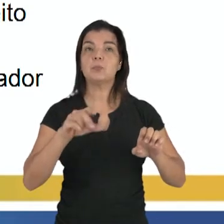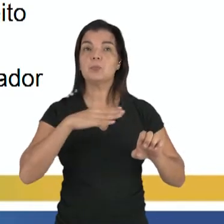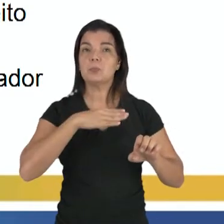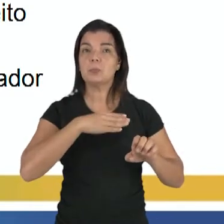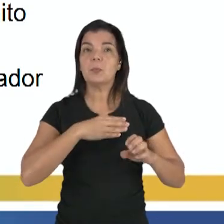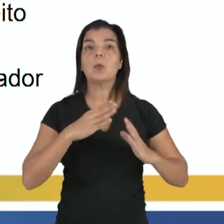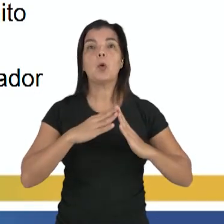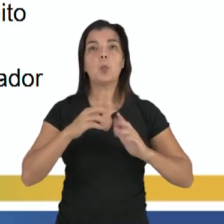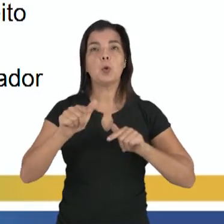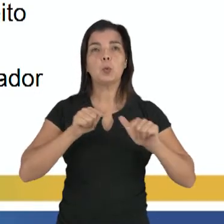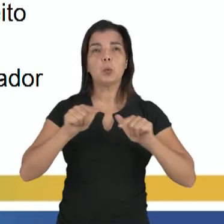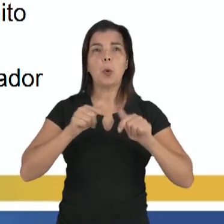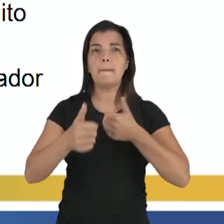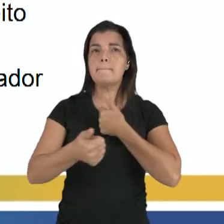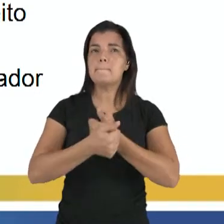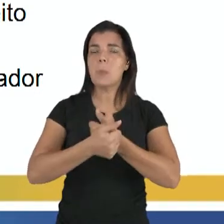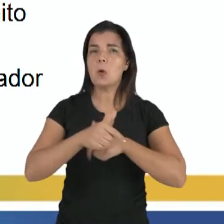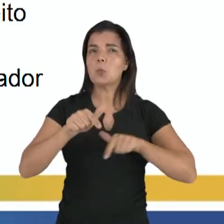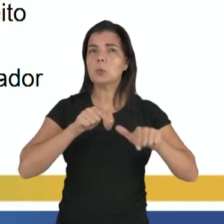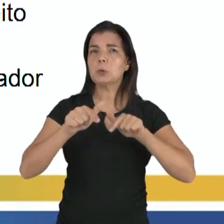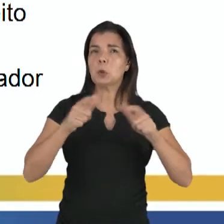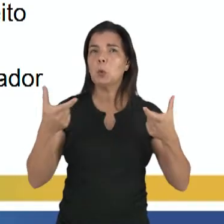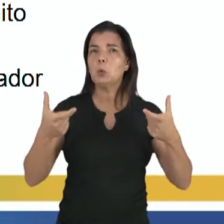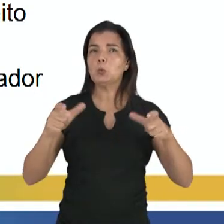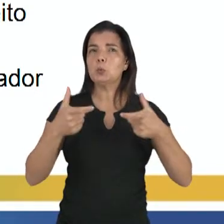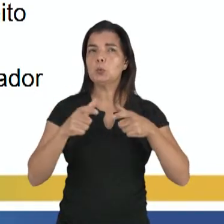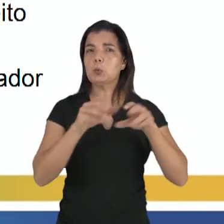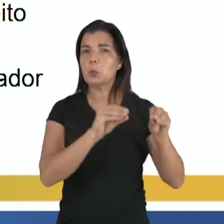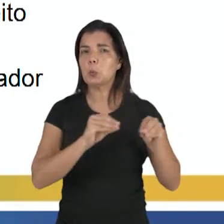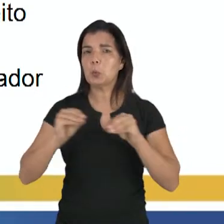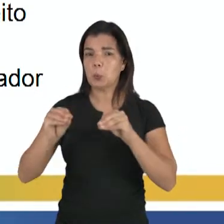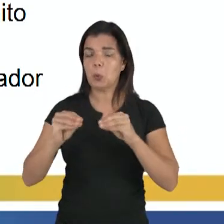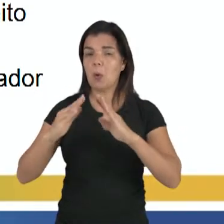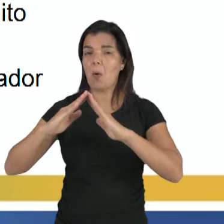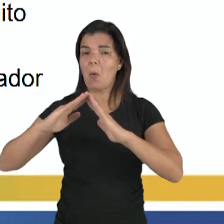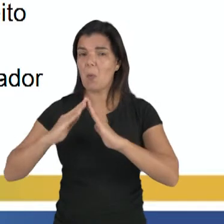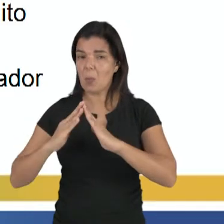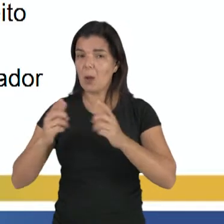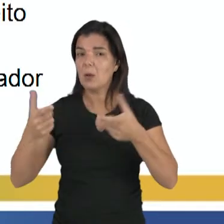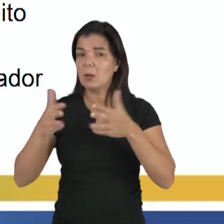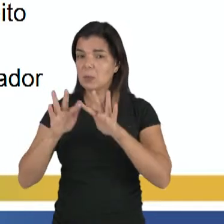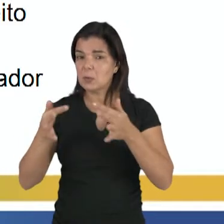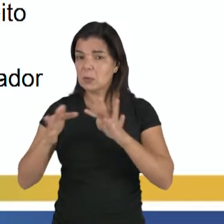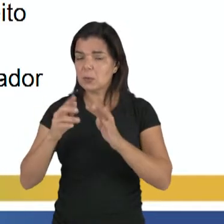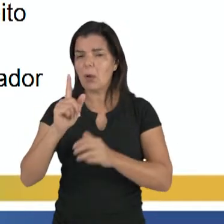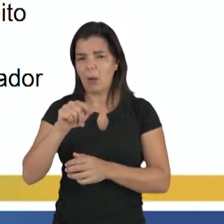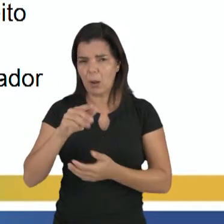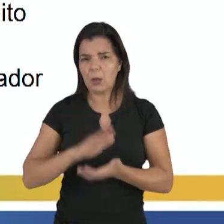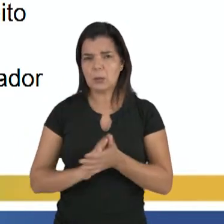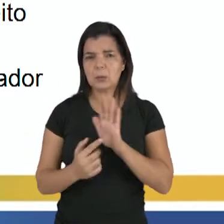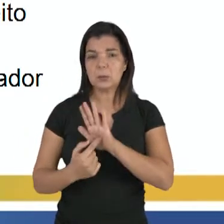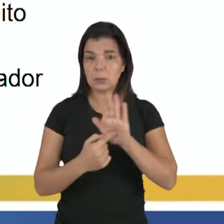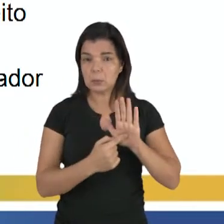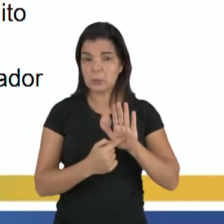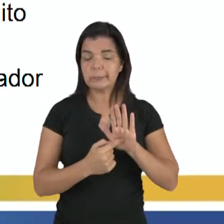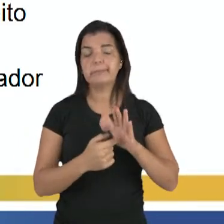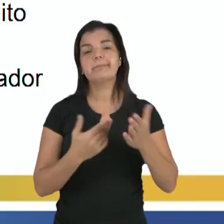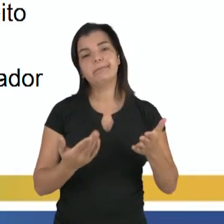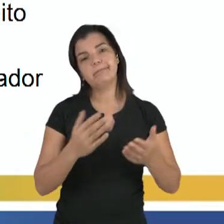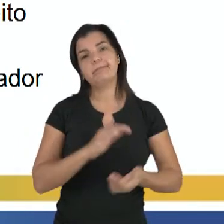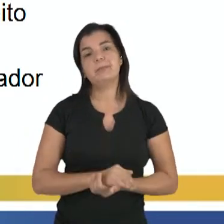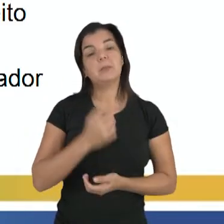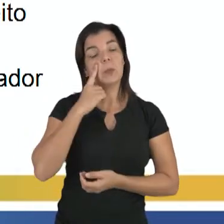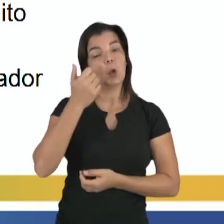mantendo o trabalhador próximo ao seu emprego, diminuindo os deslocamentos para as periferias? É isso que está mostrando aí? Dá mais